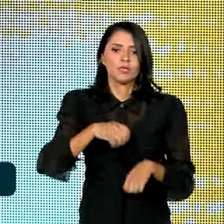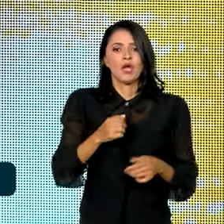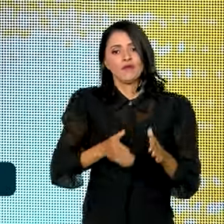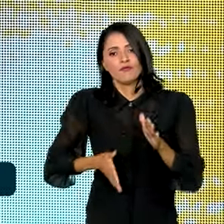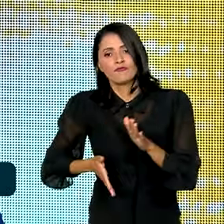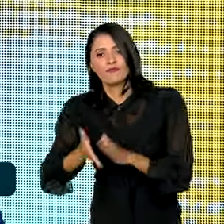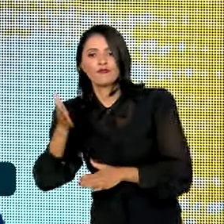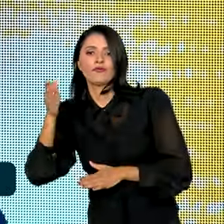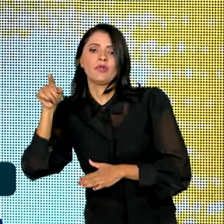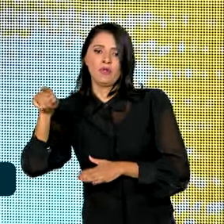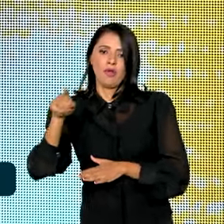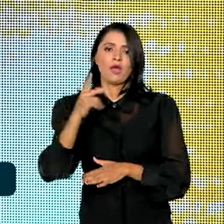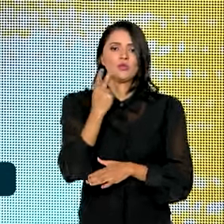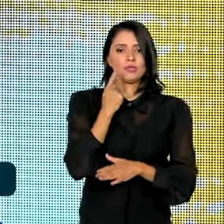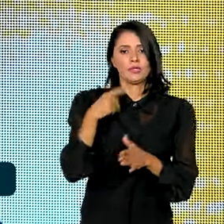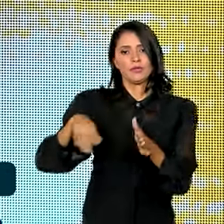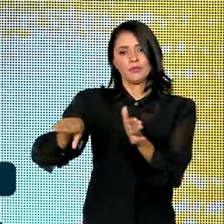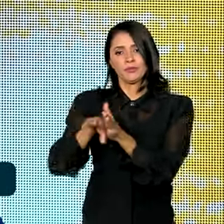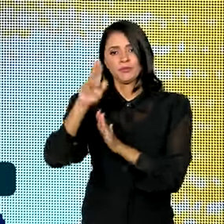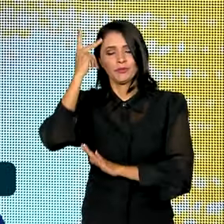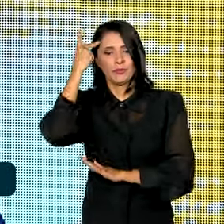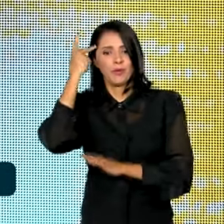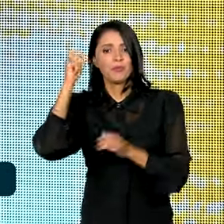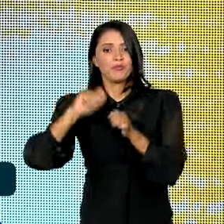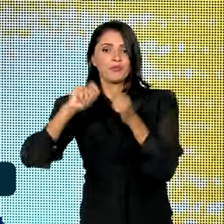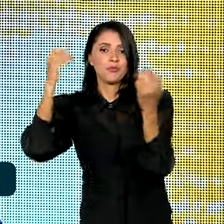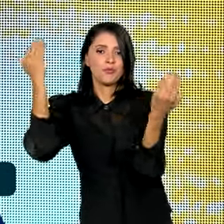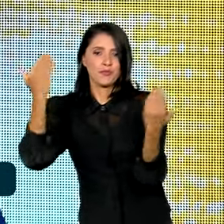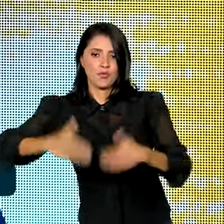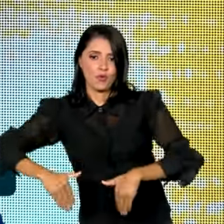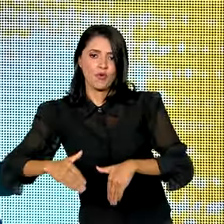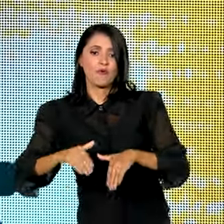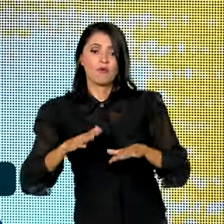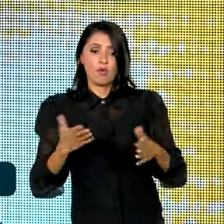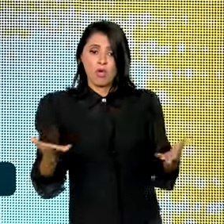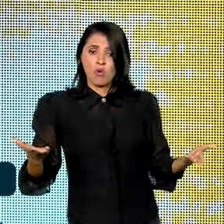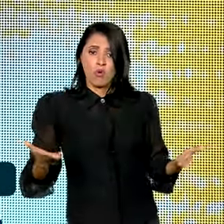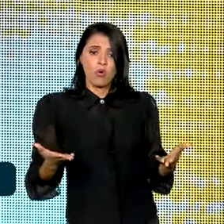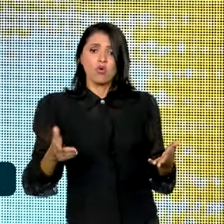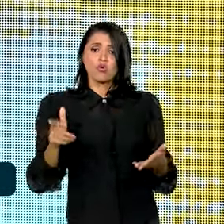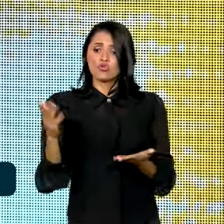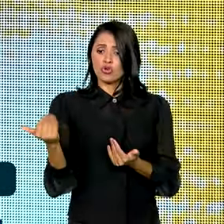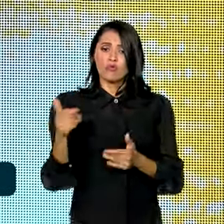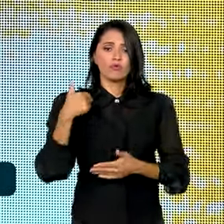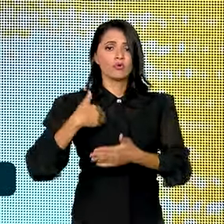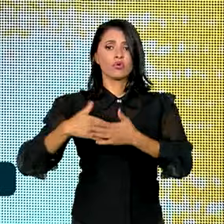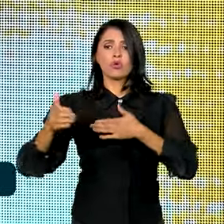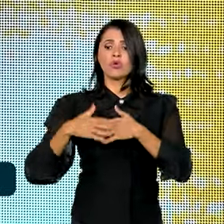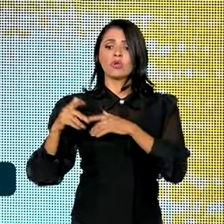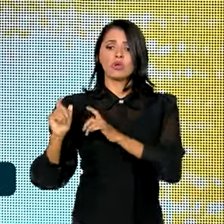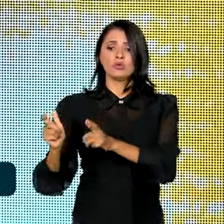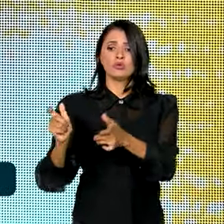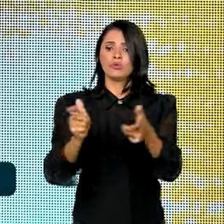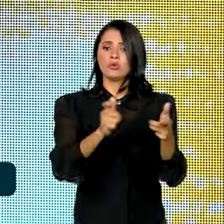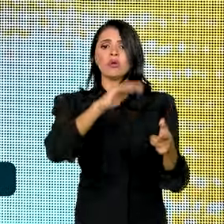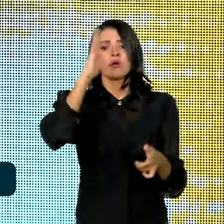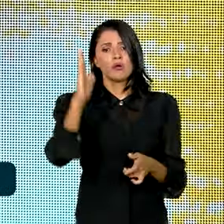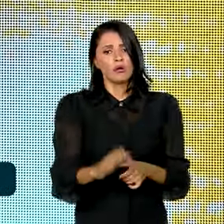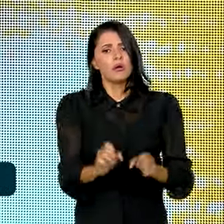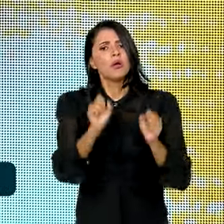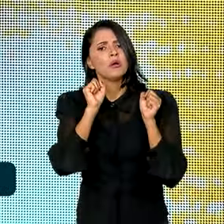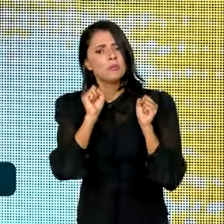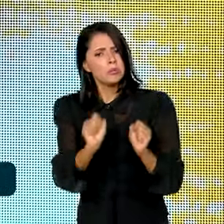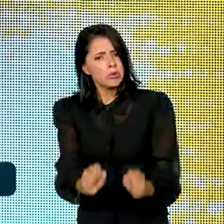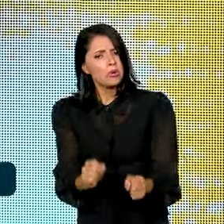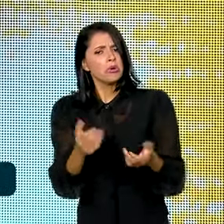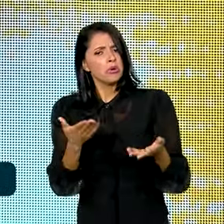do Ceará até São Paulo para fazer o exame. Hoje, um jovem em qualquer lugar do Brasil pode realizar, pode fazer o